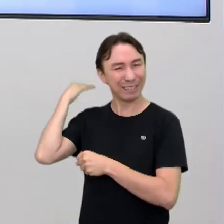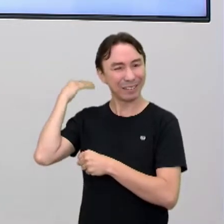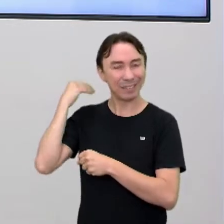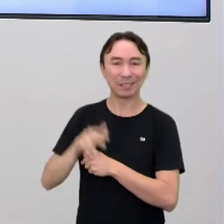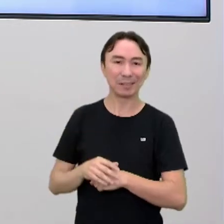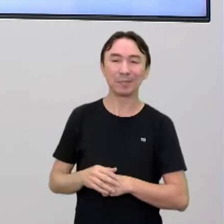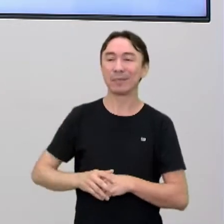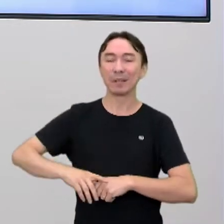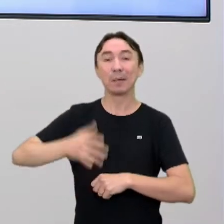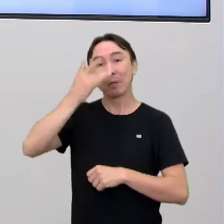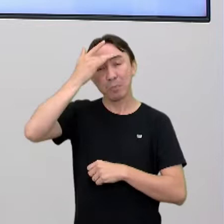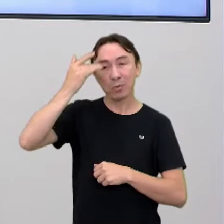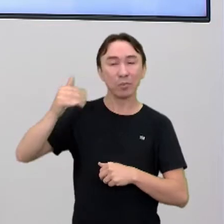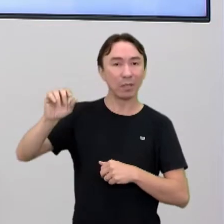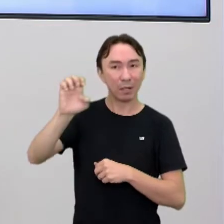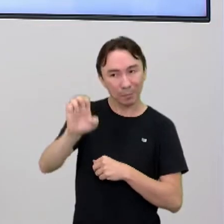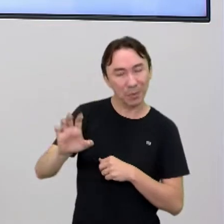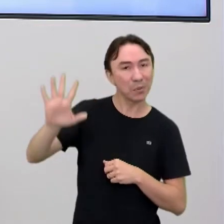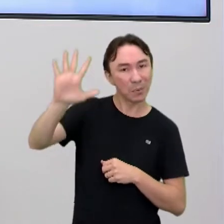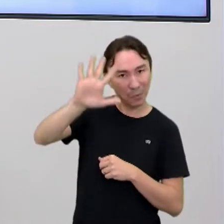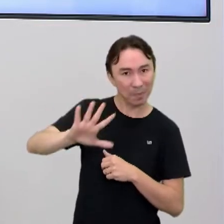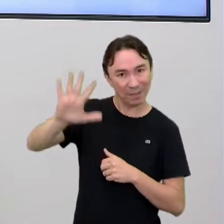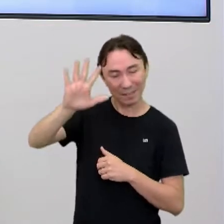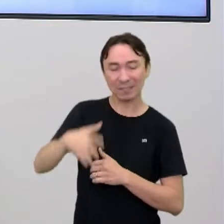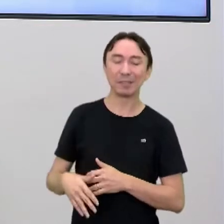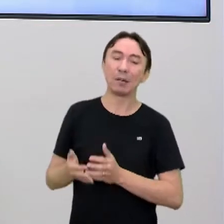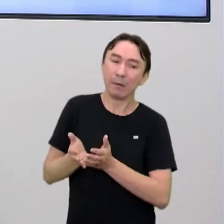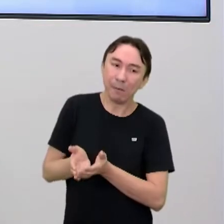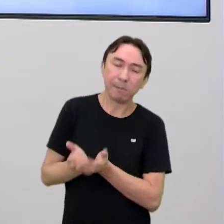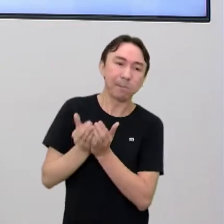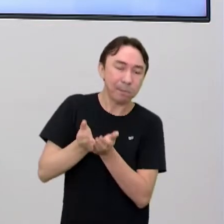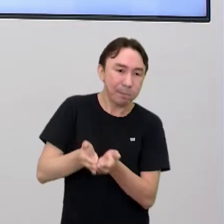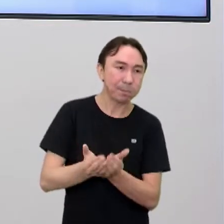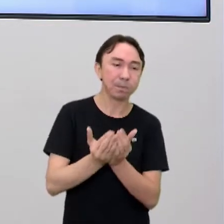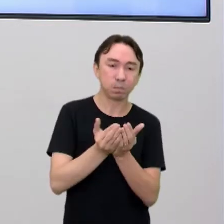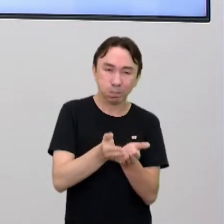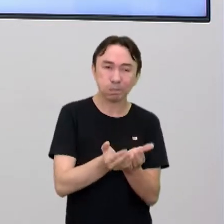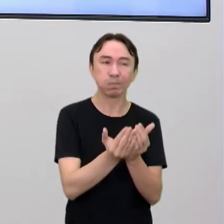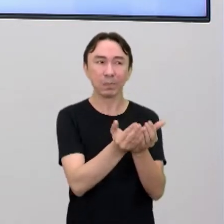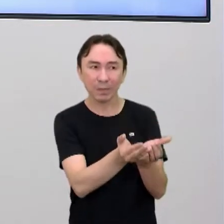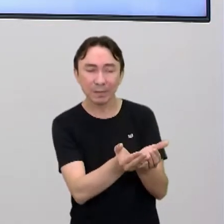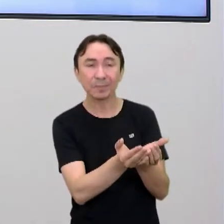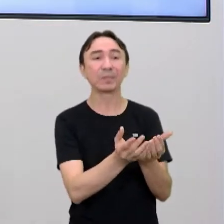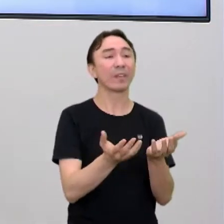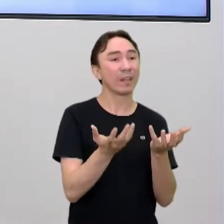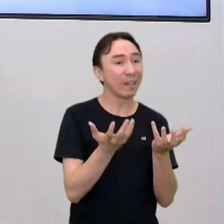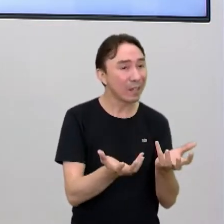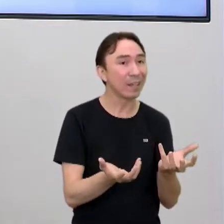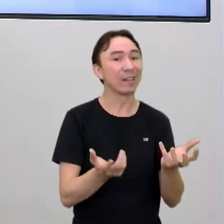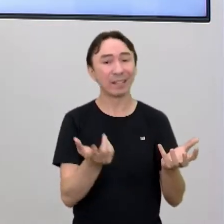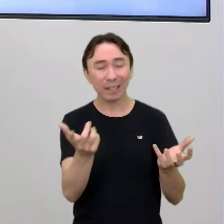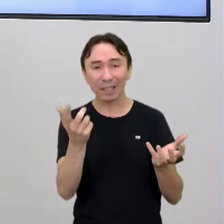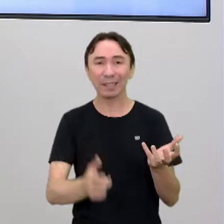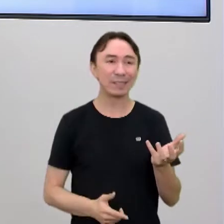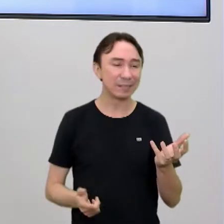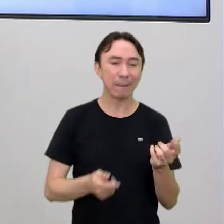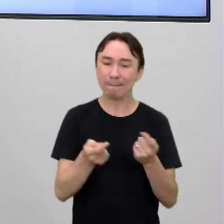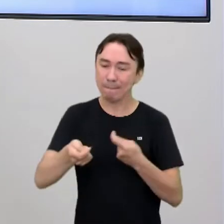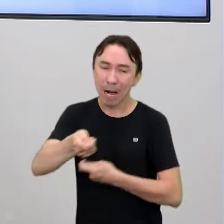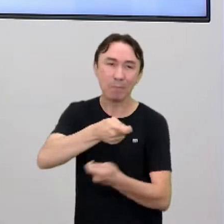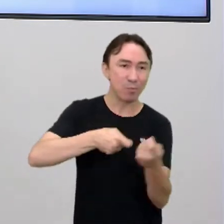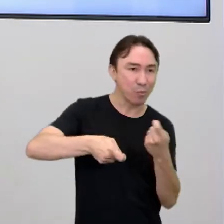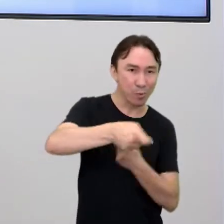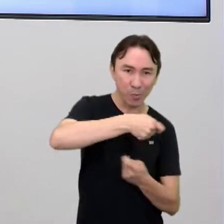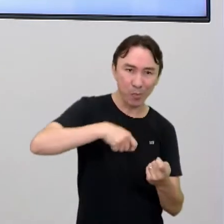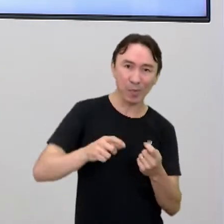lançam através dos oceanos, atrás de rotas comerciais, e nessa pegada